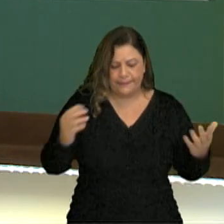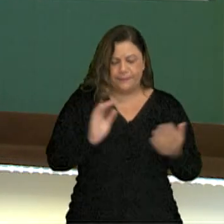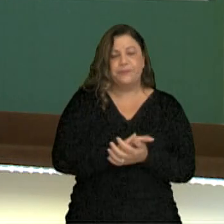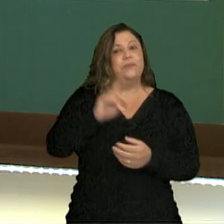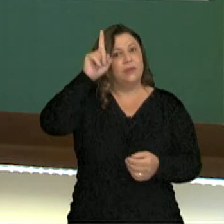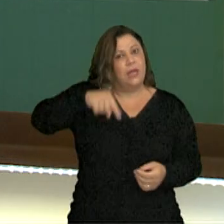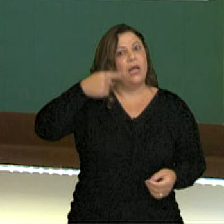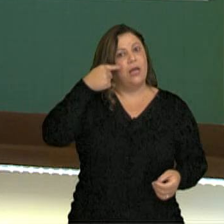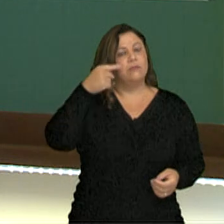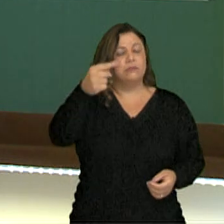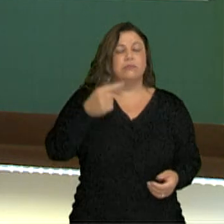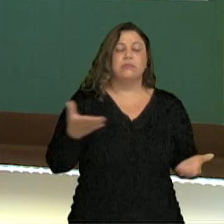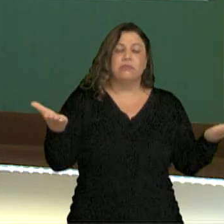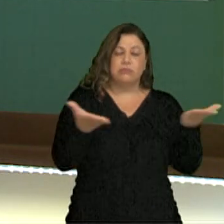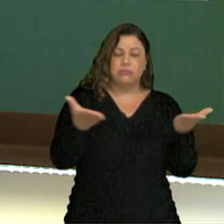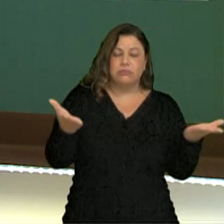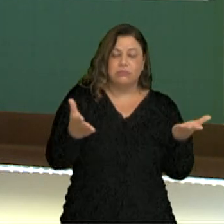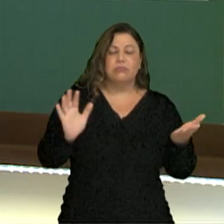vai ver.